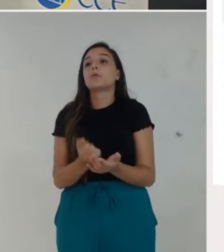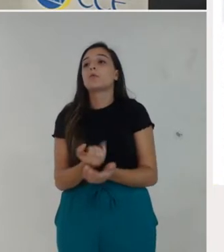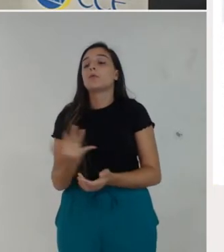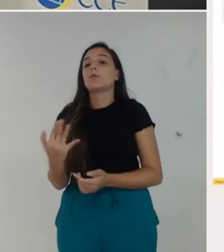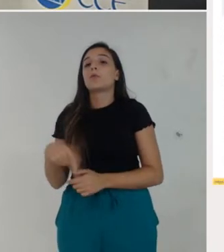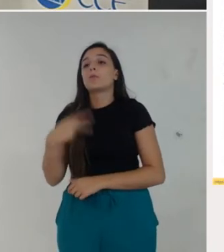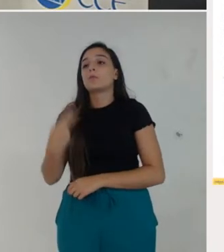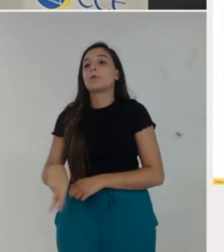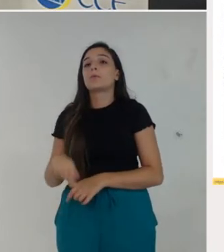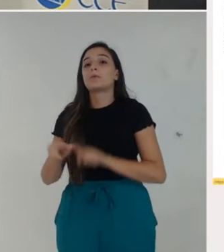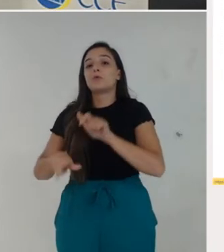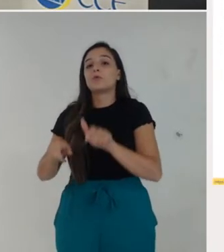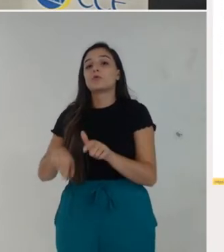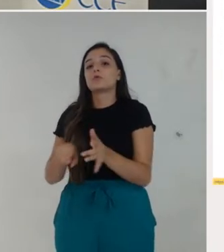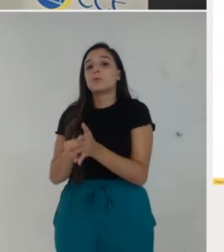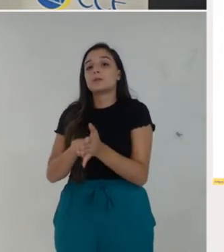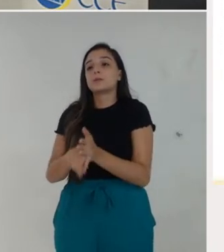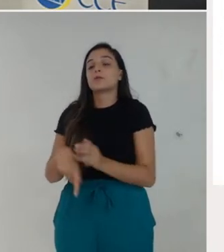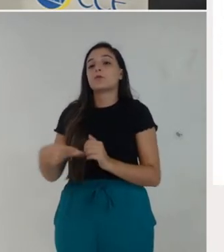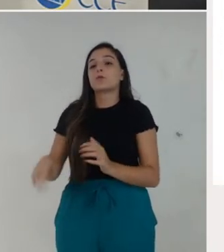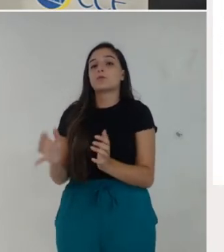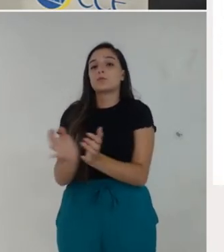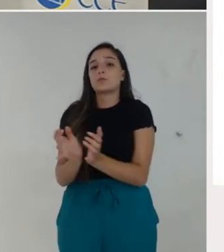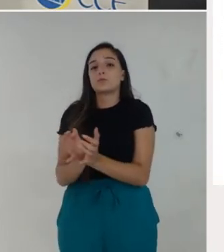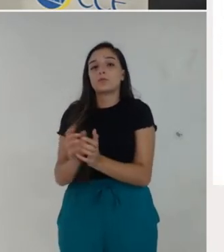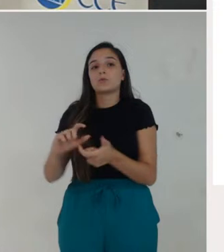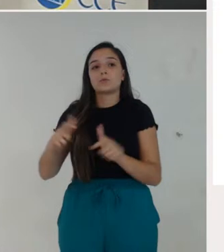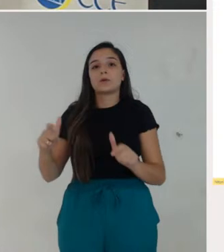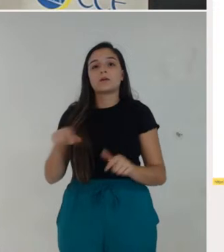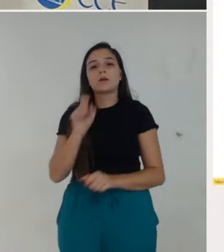pesquisadores do núcleo. Então, por exemplo, clica aí na